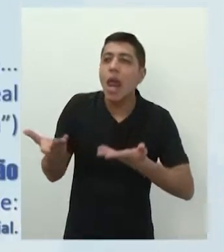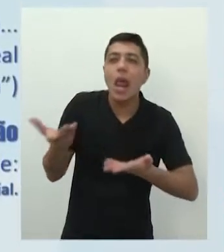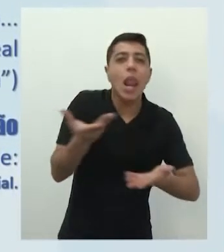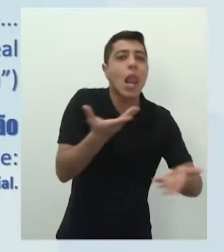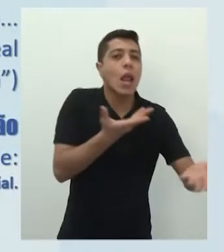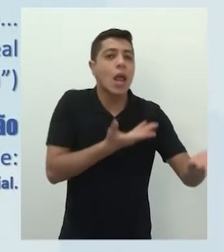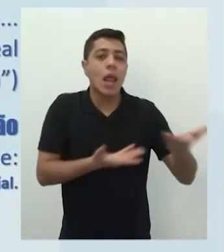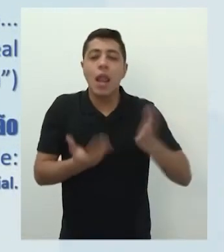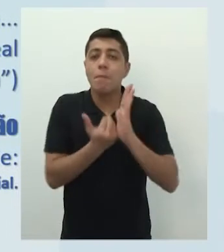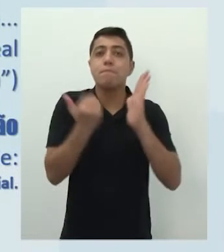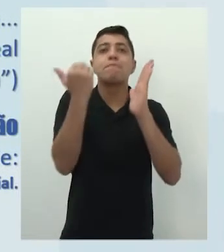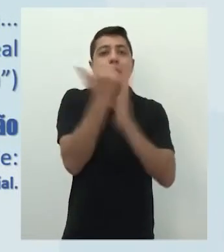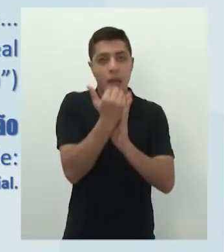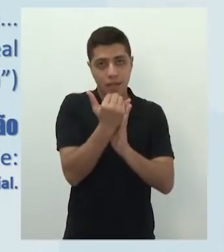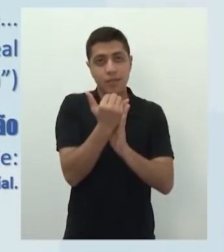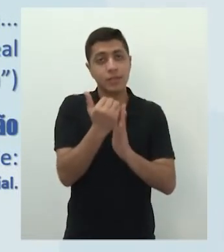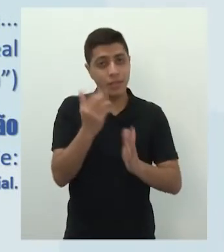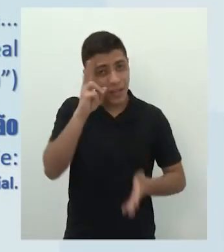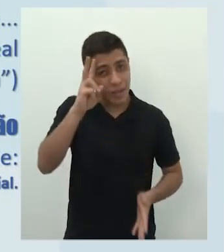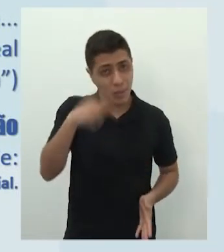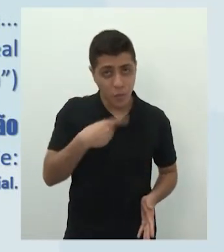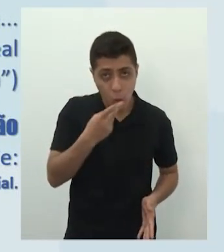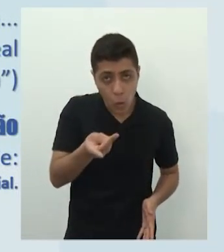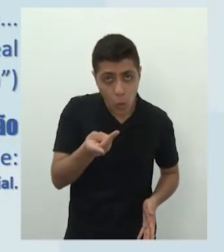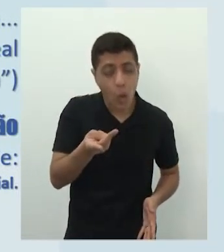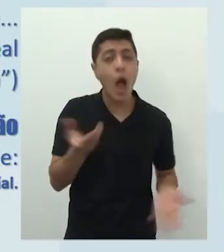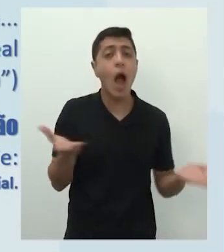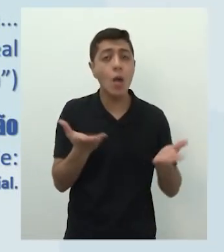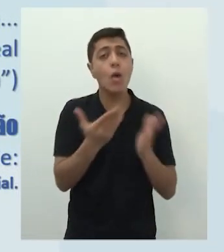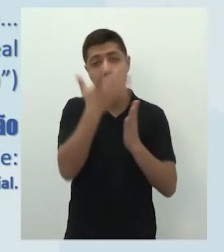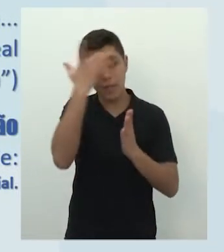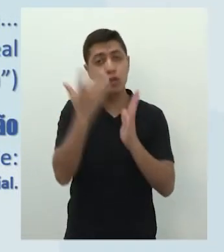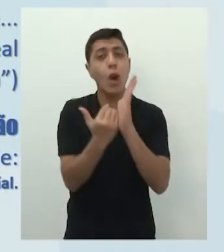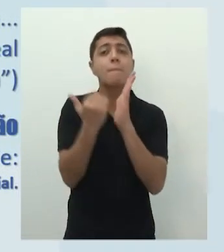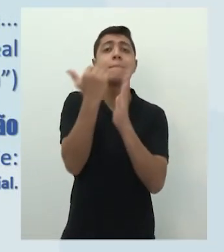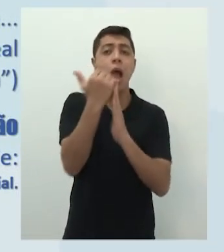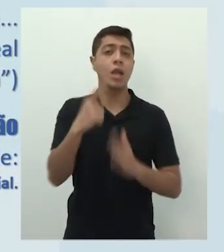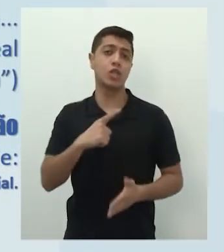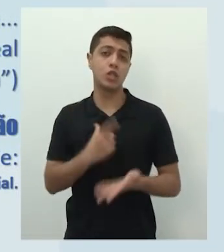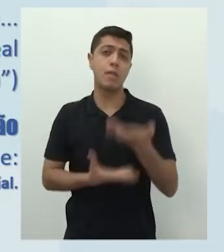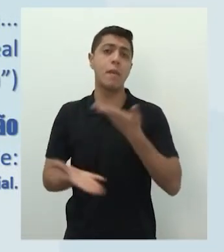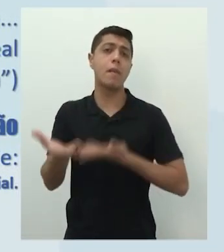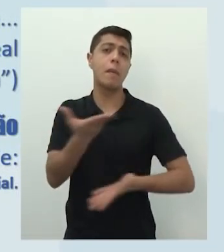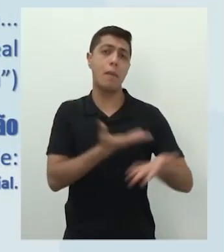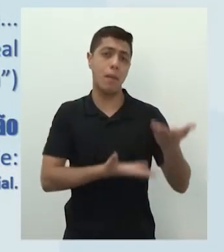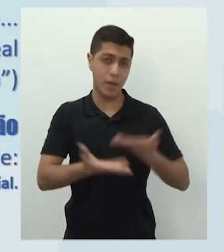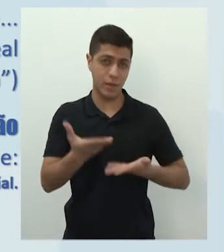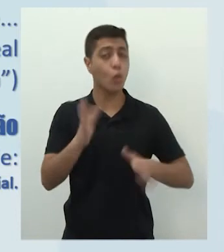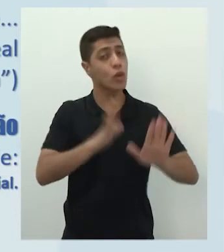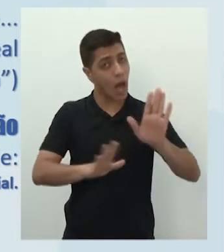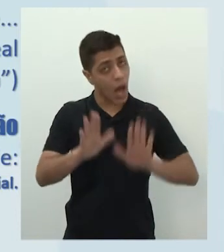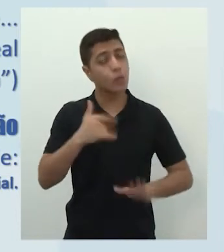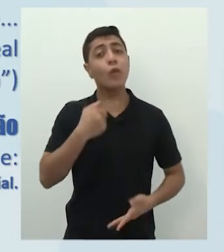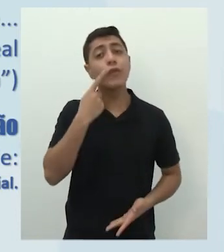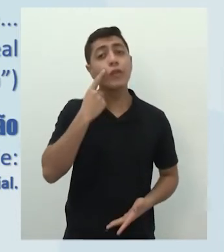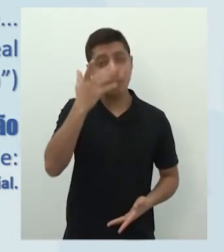vez mais as pessoas estão interagindo. Toma cuidado, eu vejo muita gente falando, olha, mas a internet é